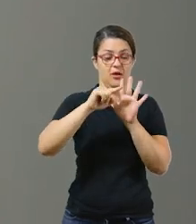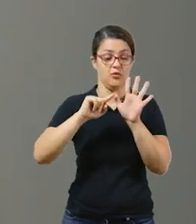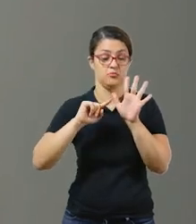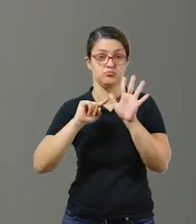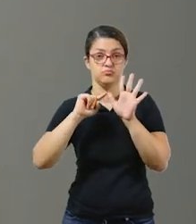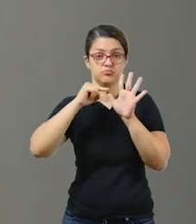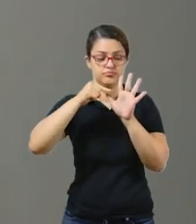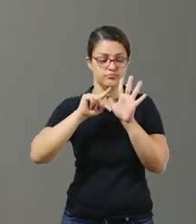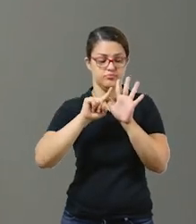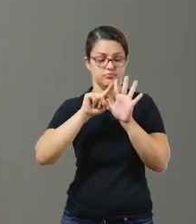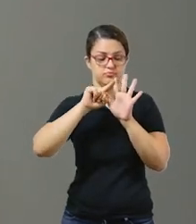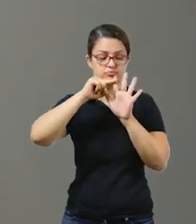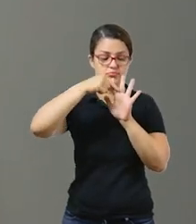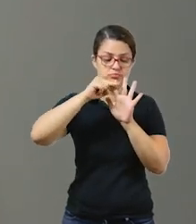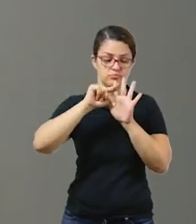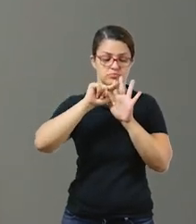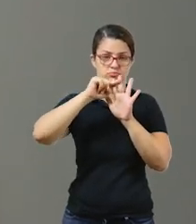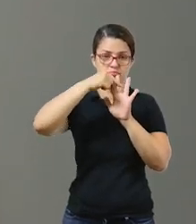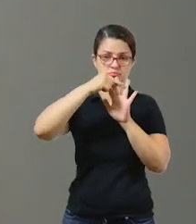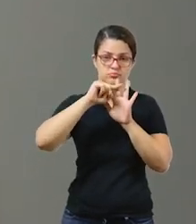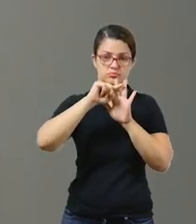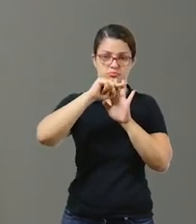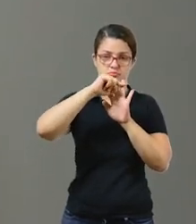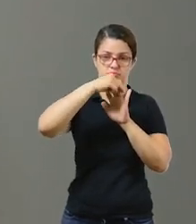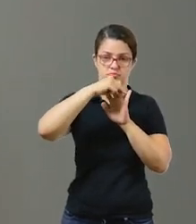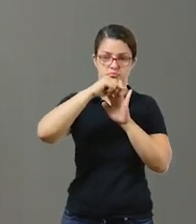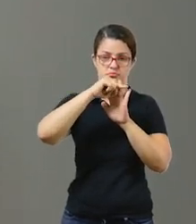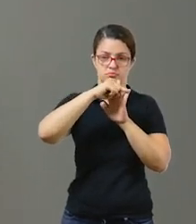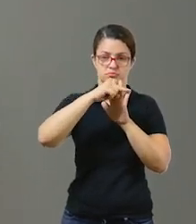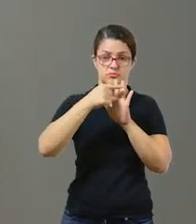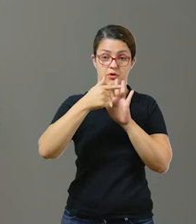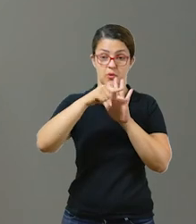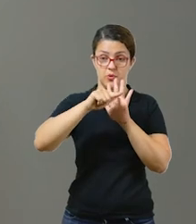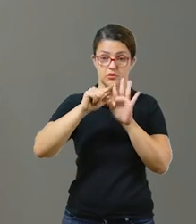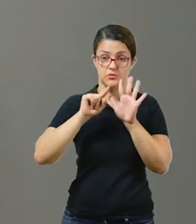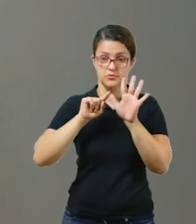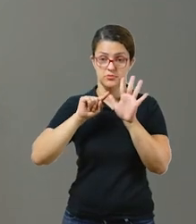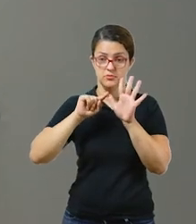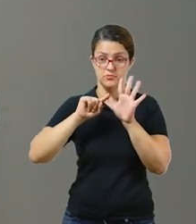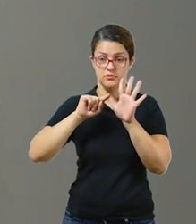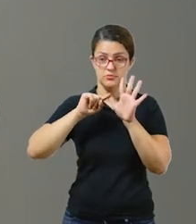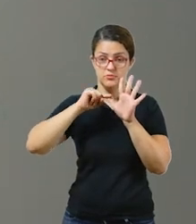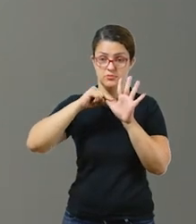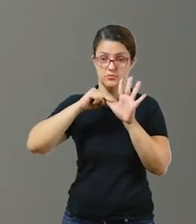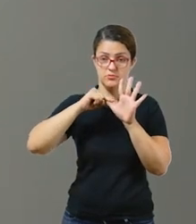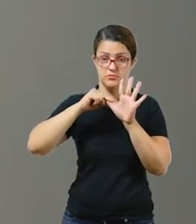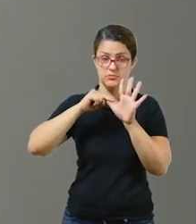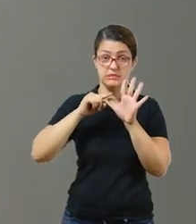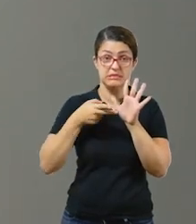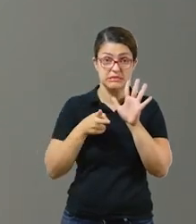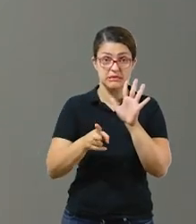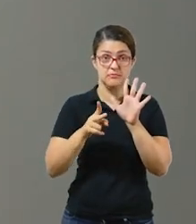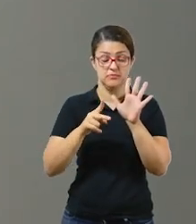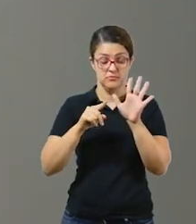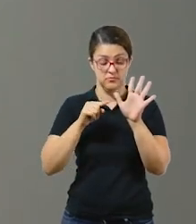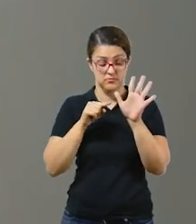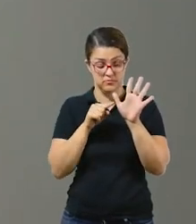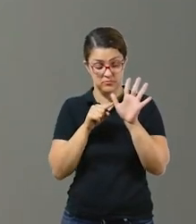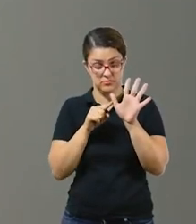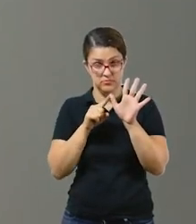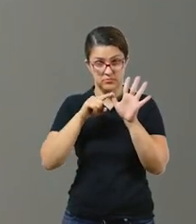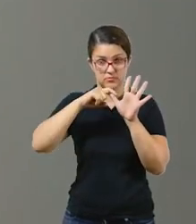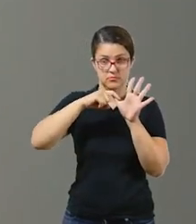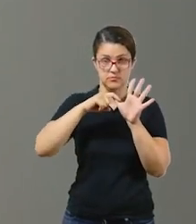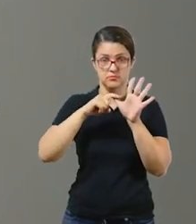Vai fazendo arcos, ligando a listra, a outra listra, tá? Mas sempre fazendo esse arco para dar